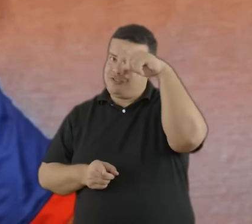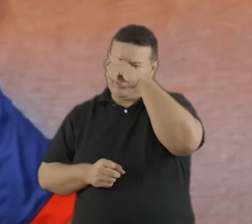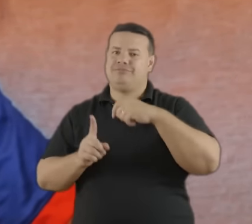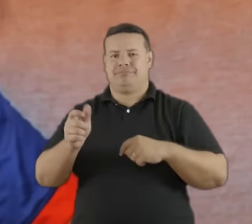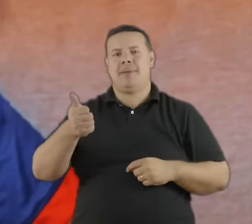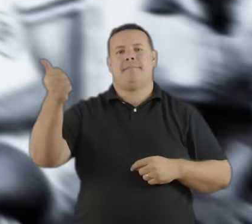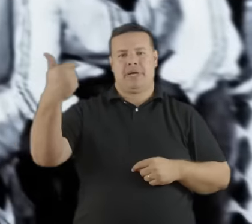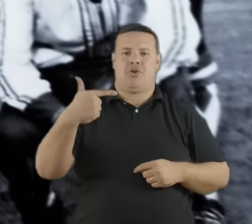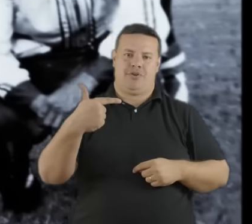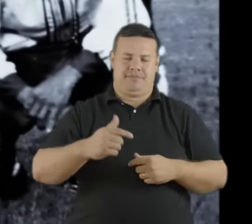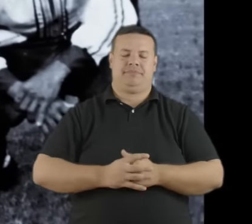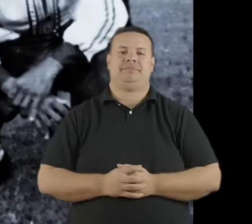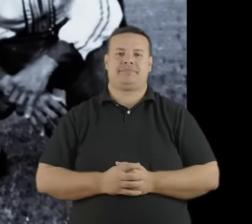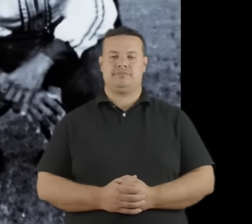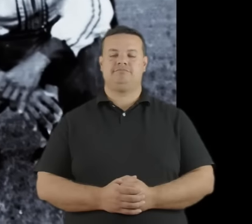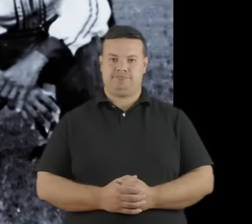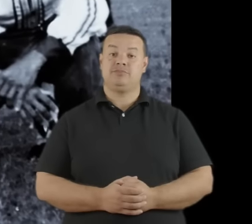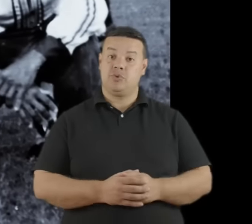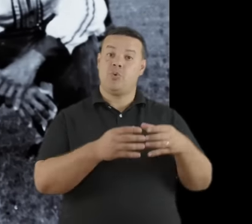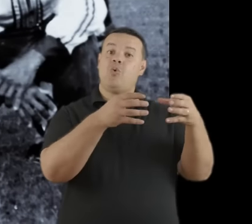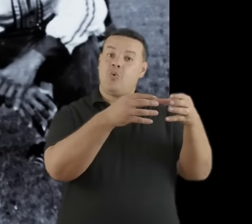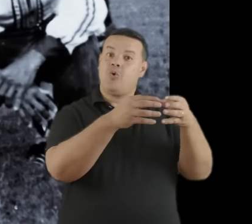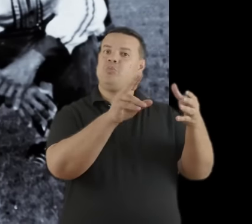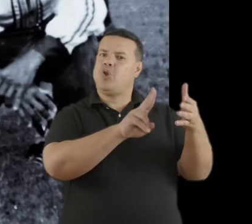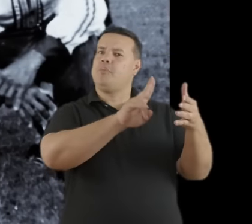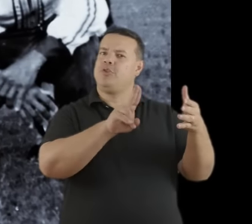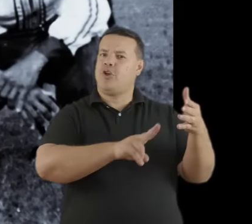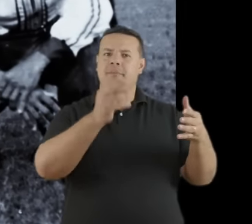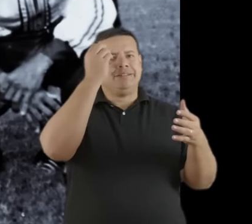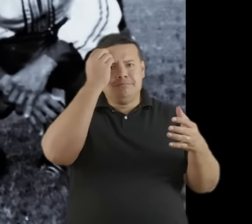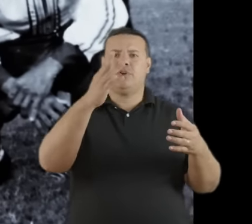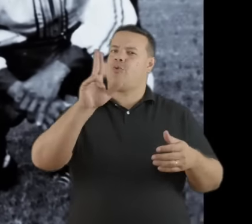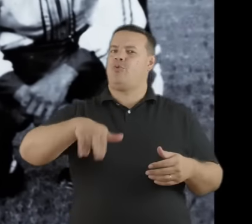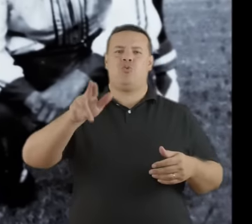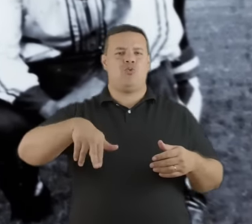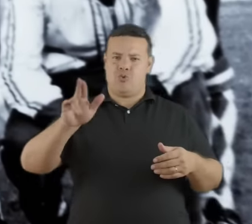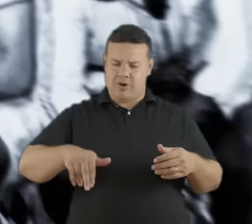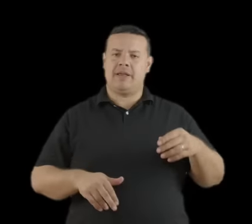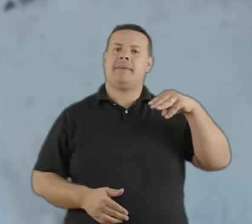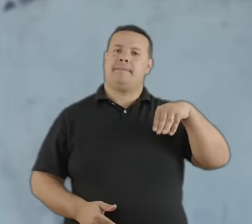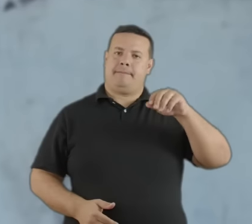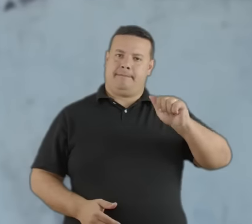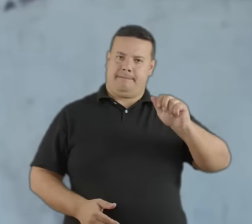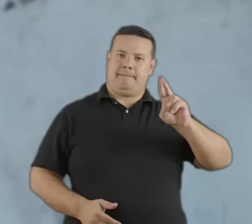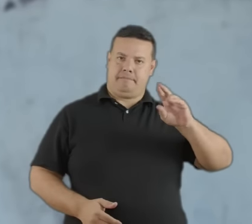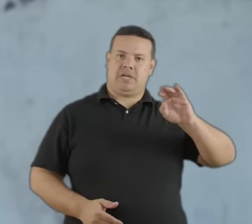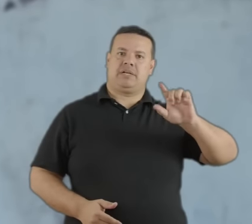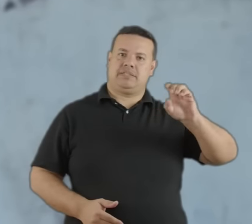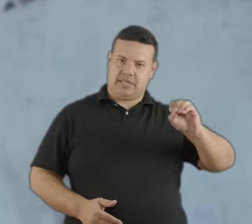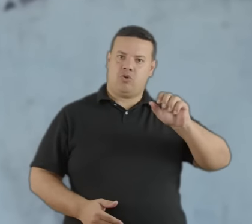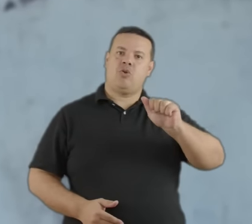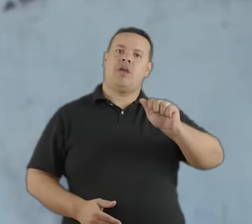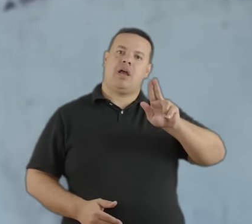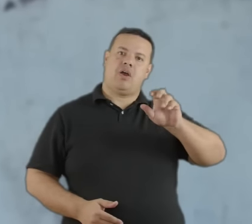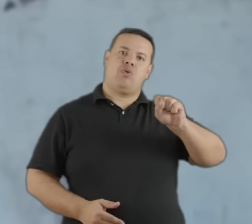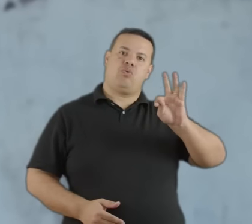melhor que a gente. Certo é que a escalação daquele time nunca foi esquecida. No Marcelo